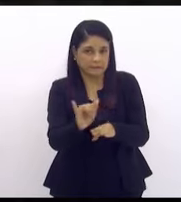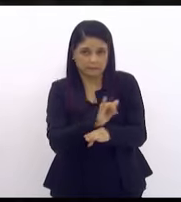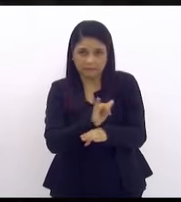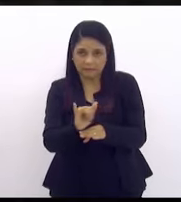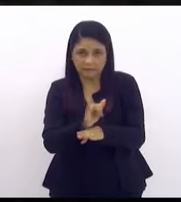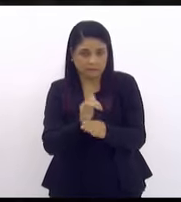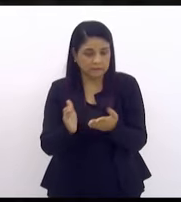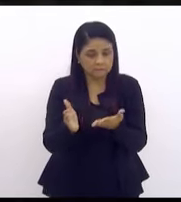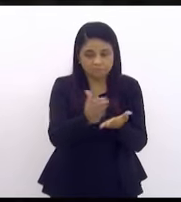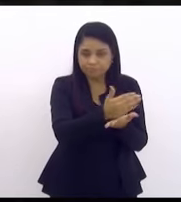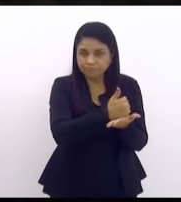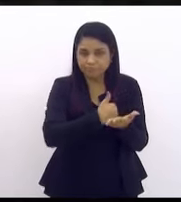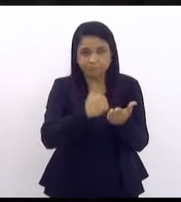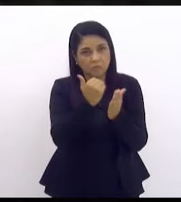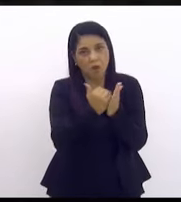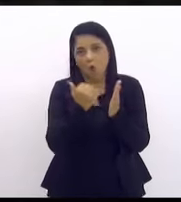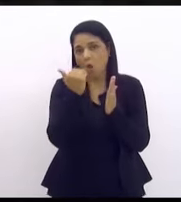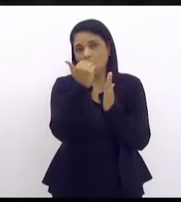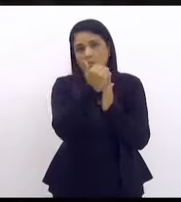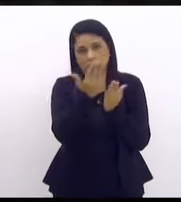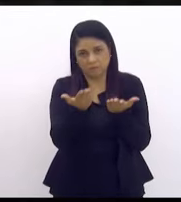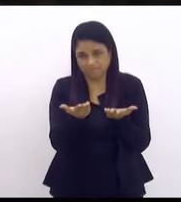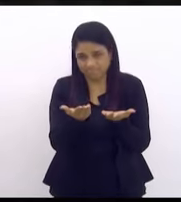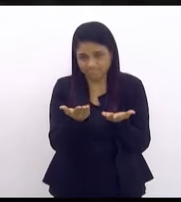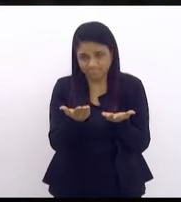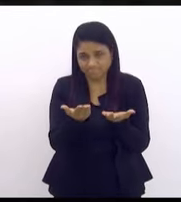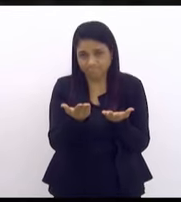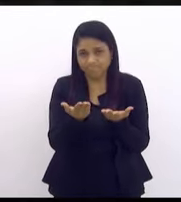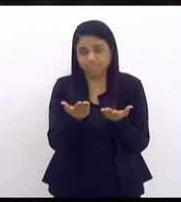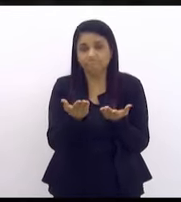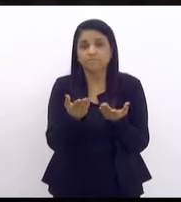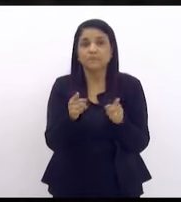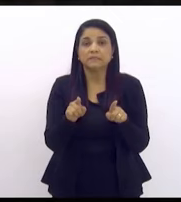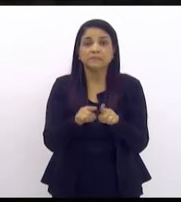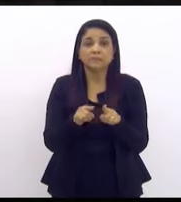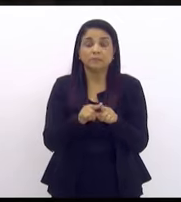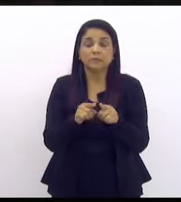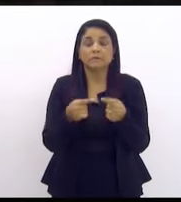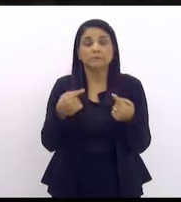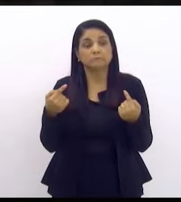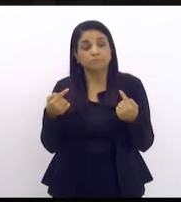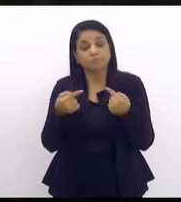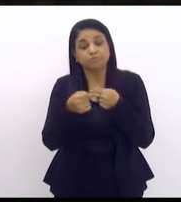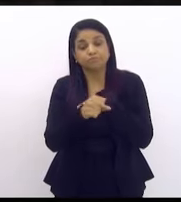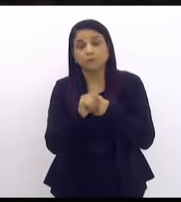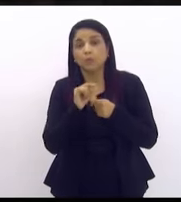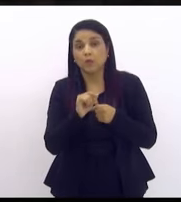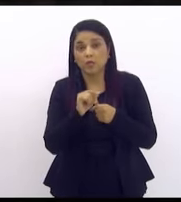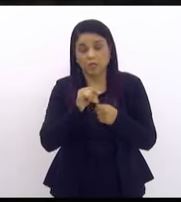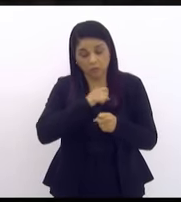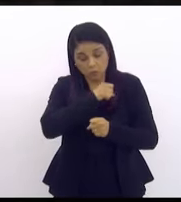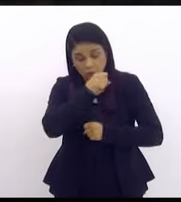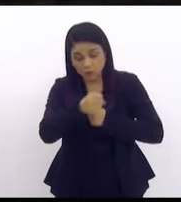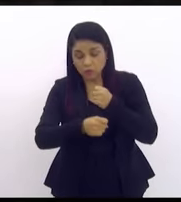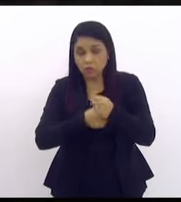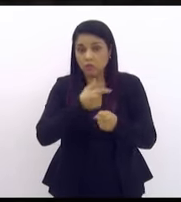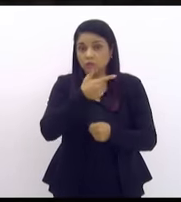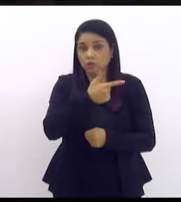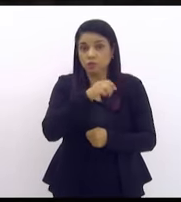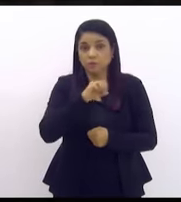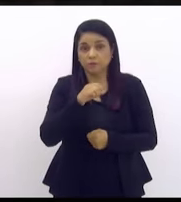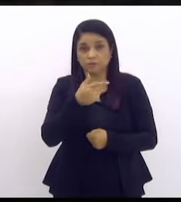a arrecadação do Estado. Como se não bastasse, temos uma contradição nisso. Para 2024,